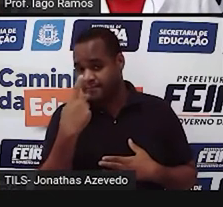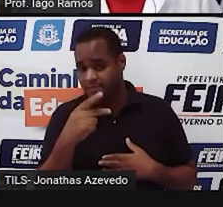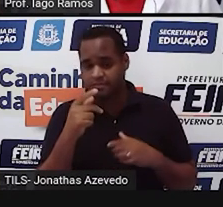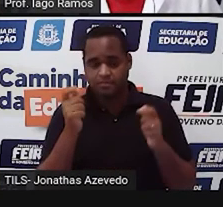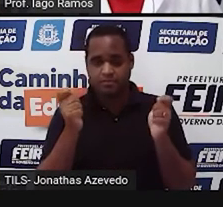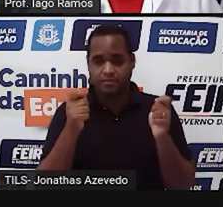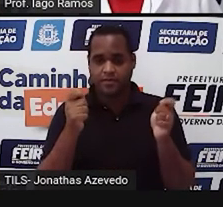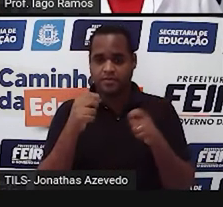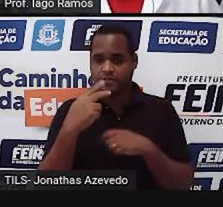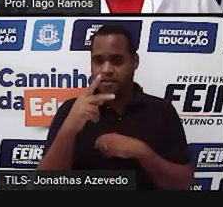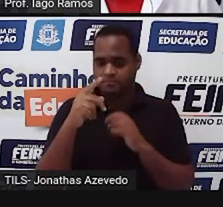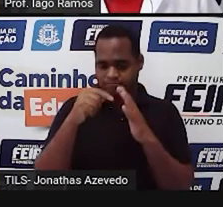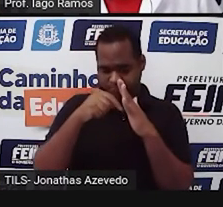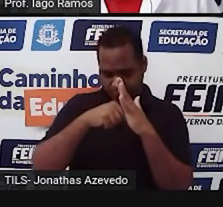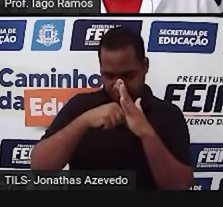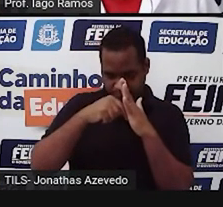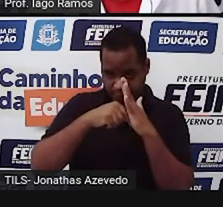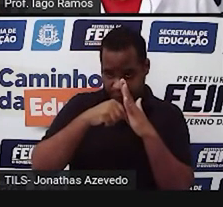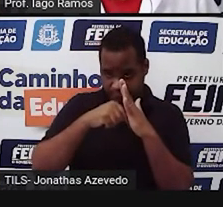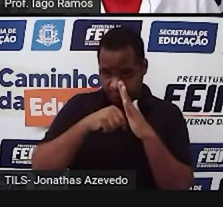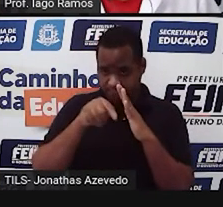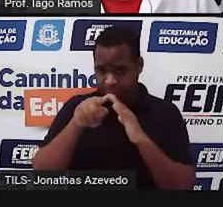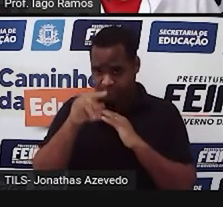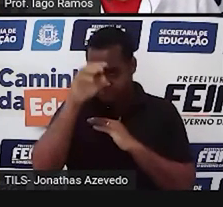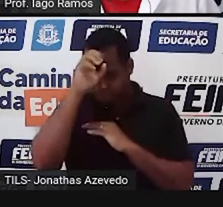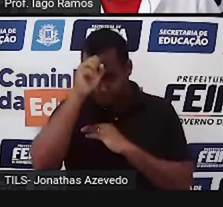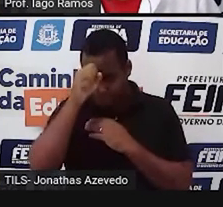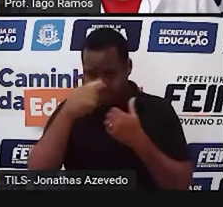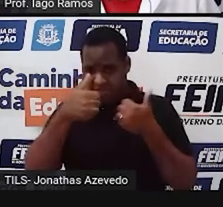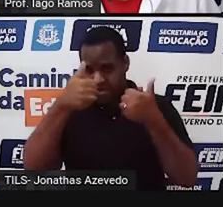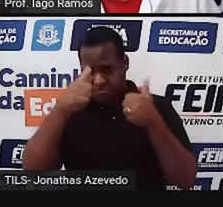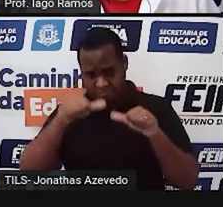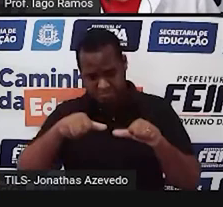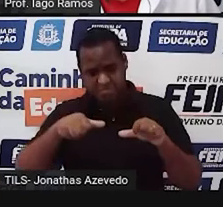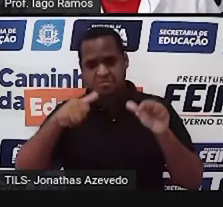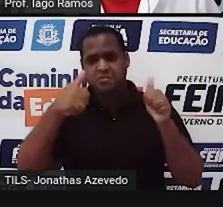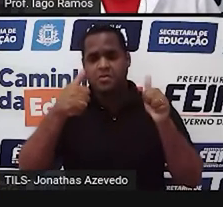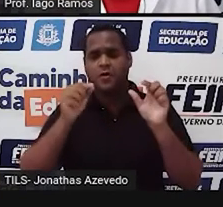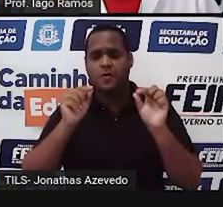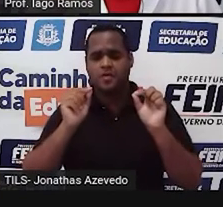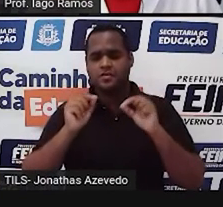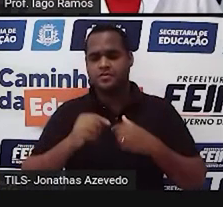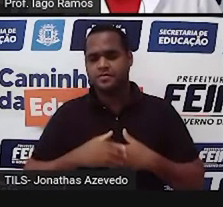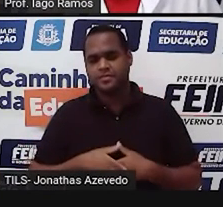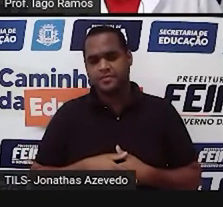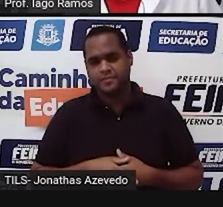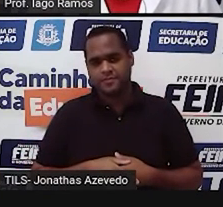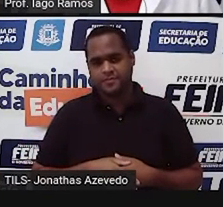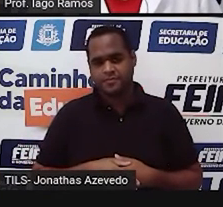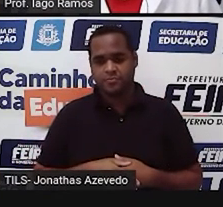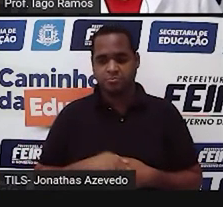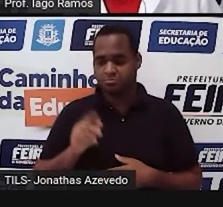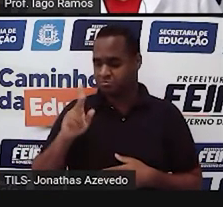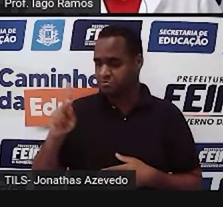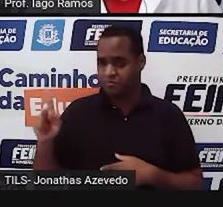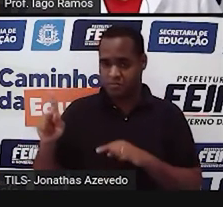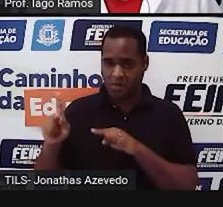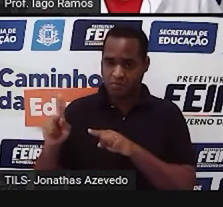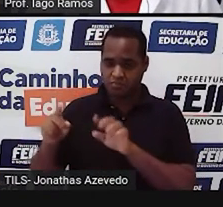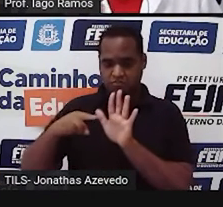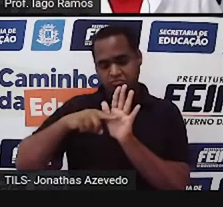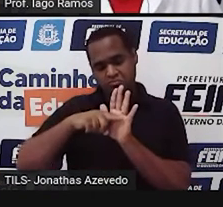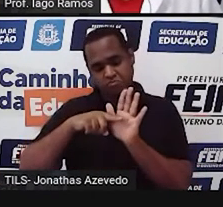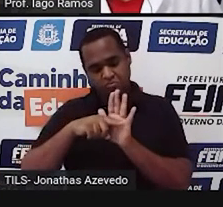fizesse uma avaliação do que você entendeu até aqui uma Sim professor geralmente o professor a